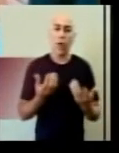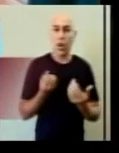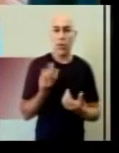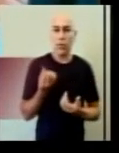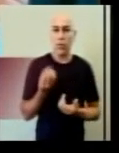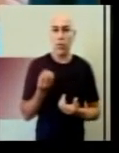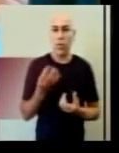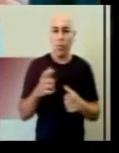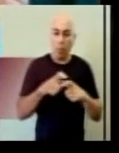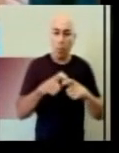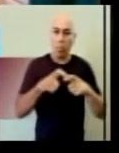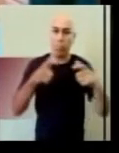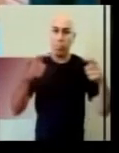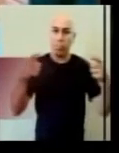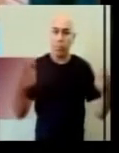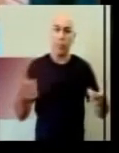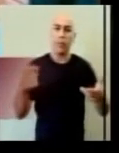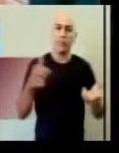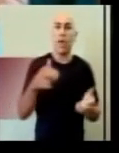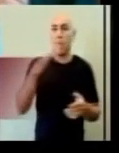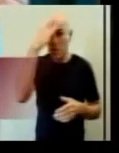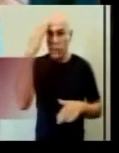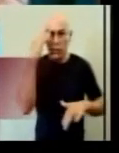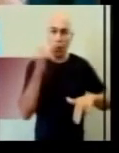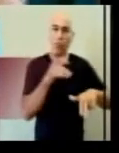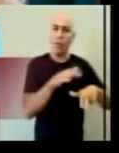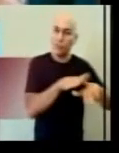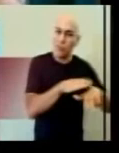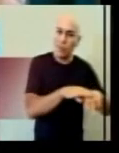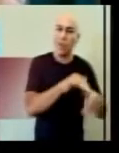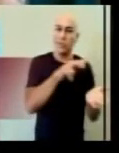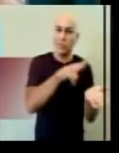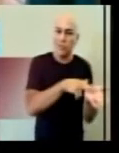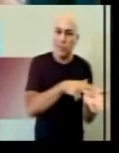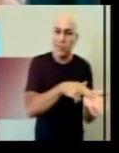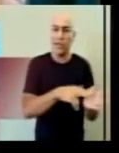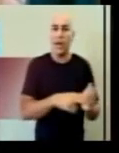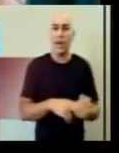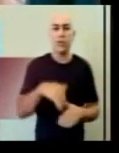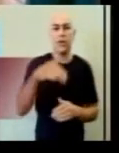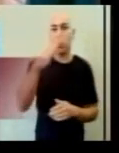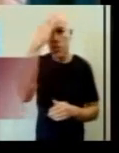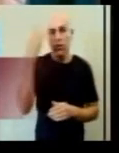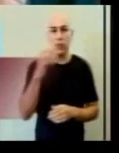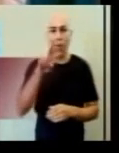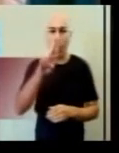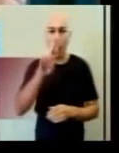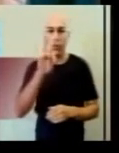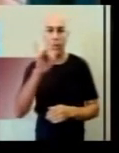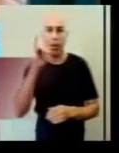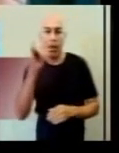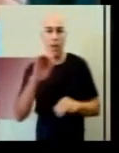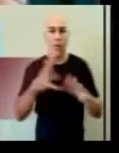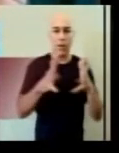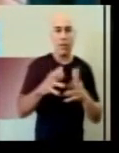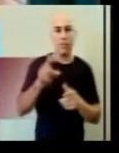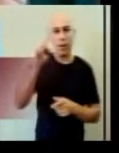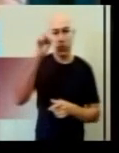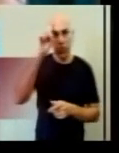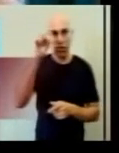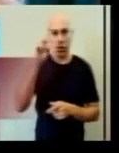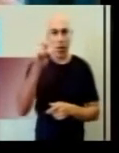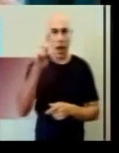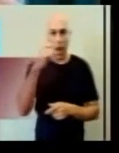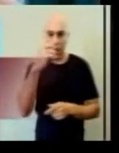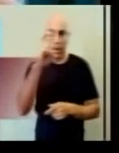de internações e de óbitos. Por quê? Um paciente de UTI fica em torno de 15 dias internado.